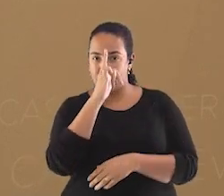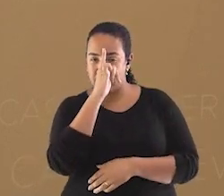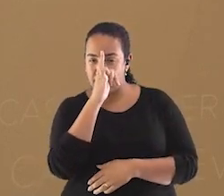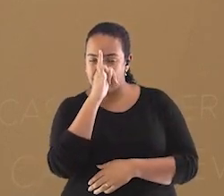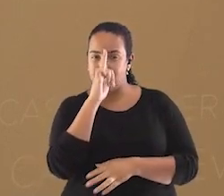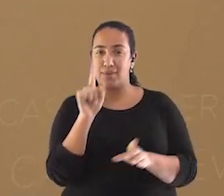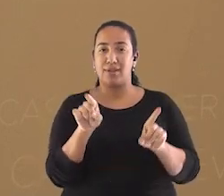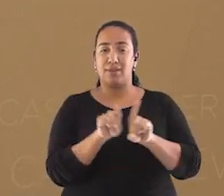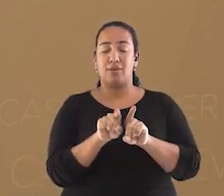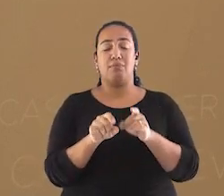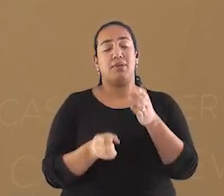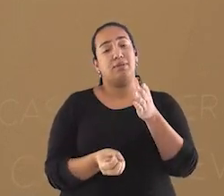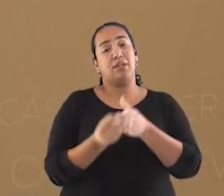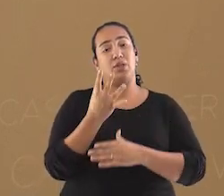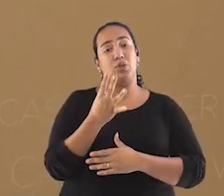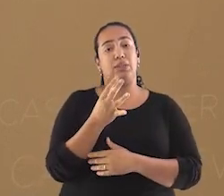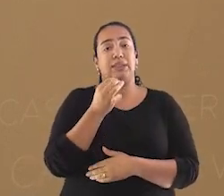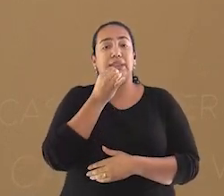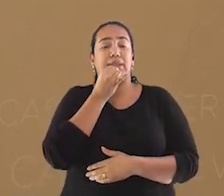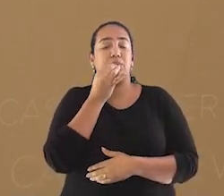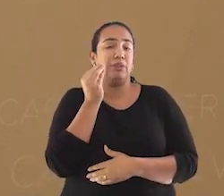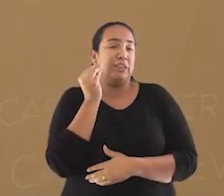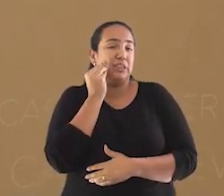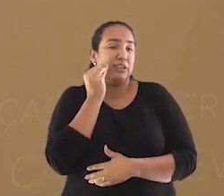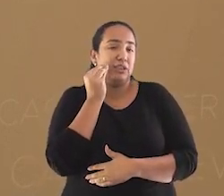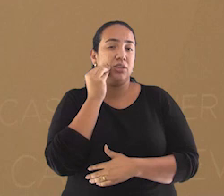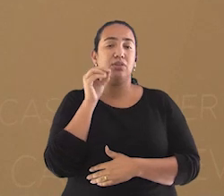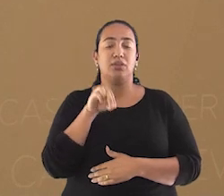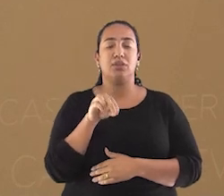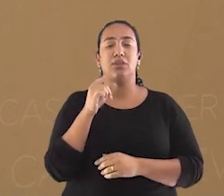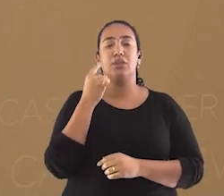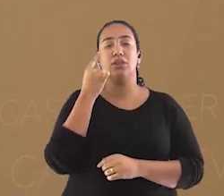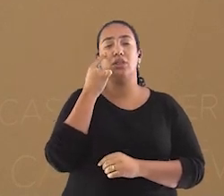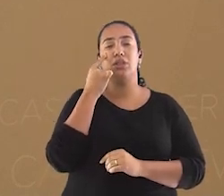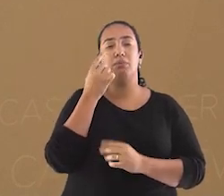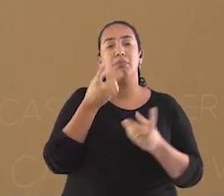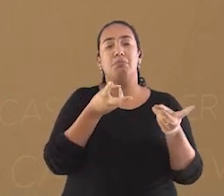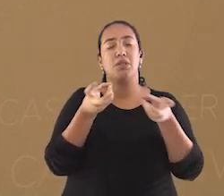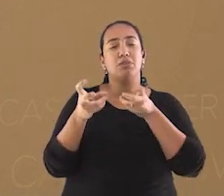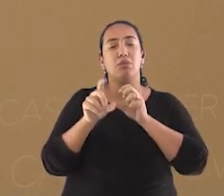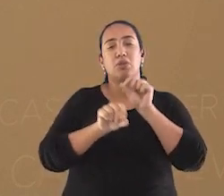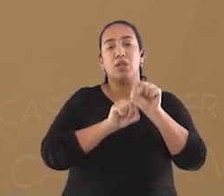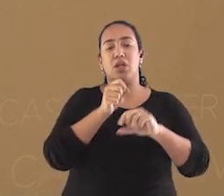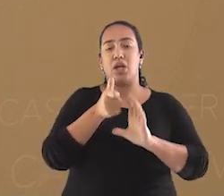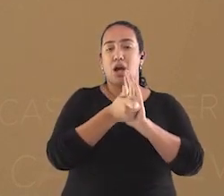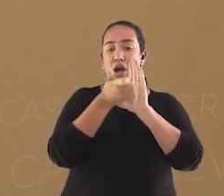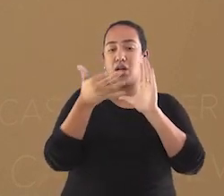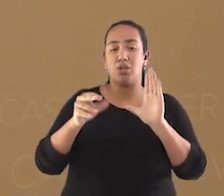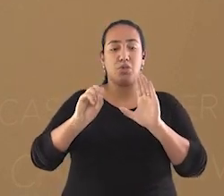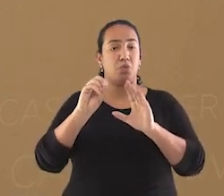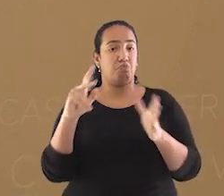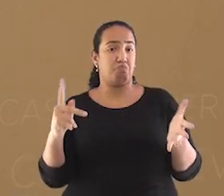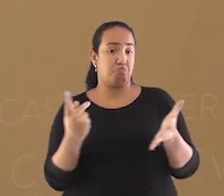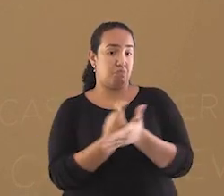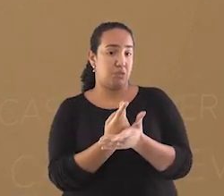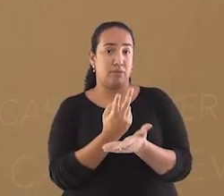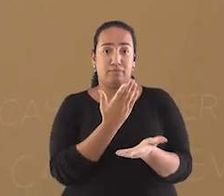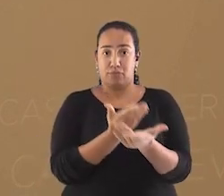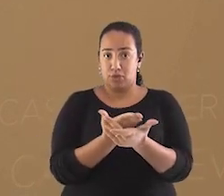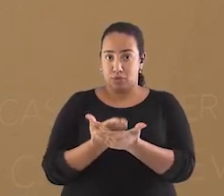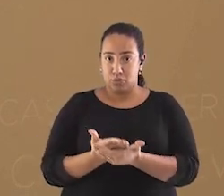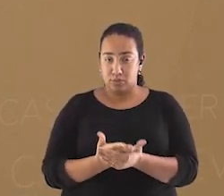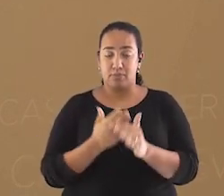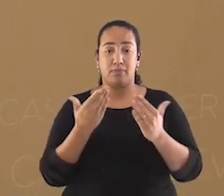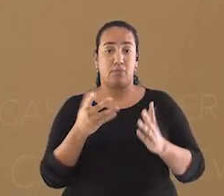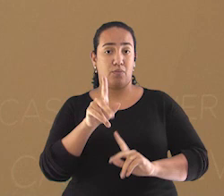datações aproximadas foram criadas, levando-se em consideração determinadas características ou acontecimentos que são estudados. No